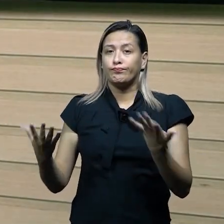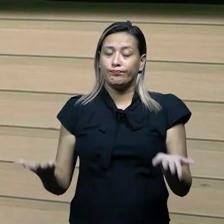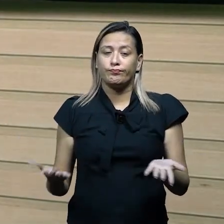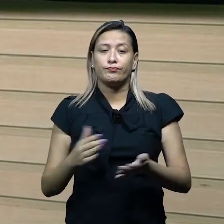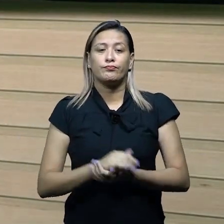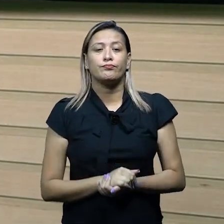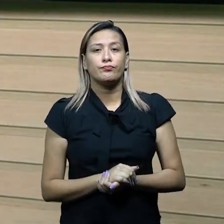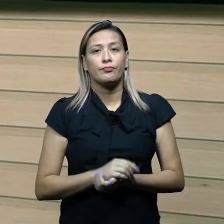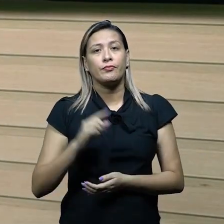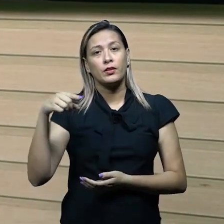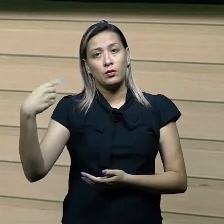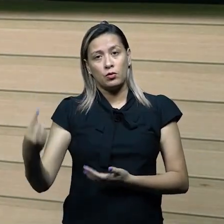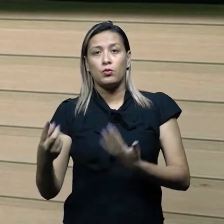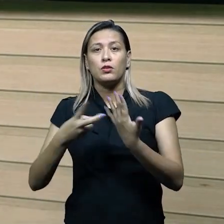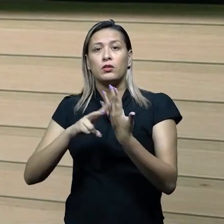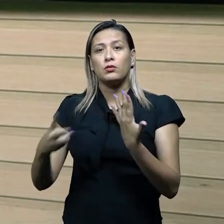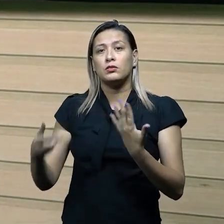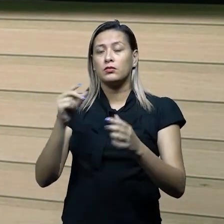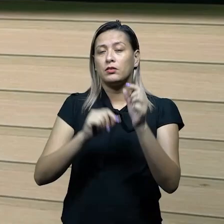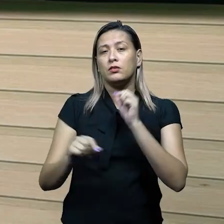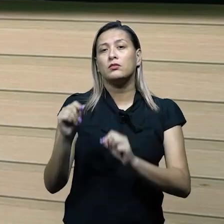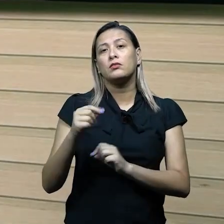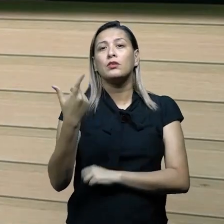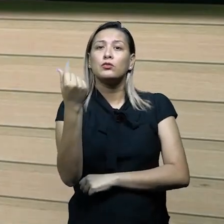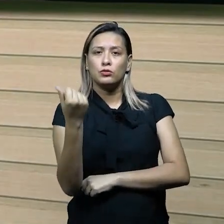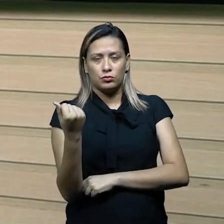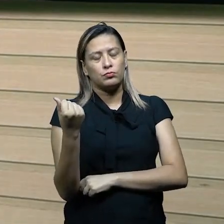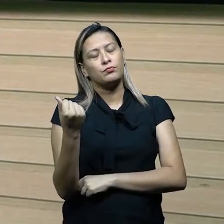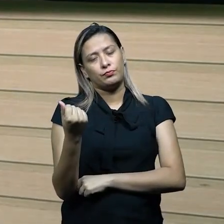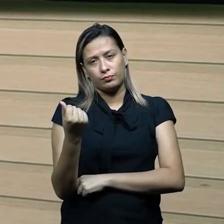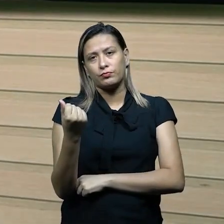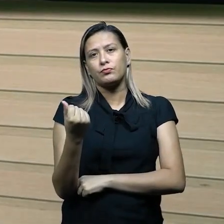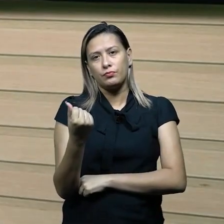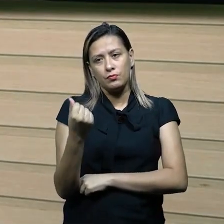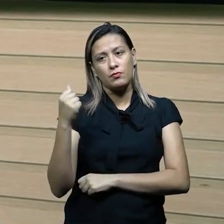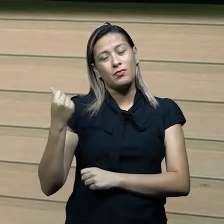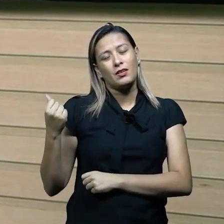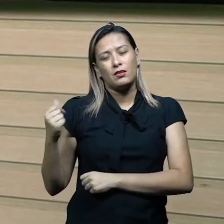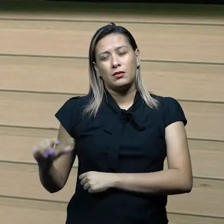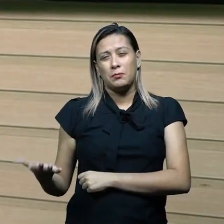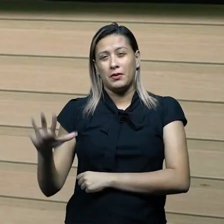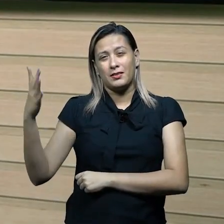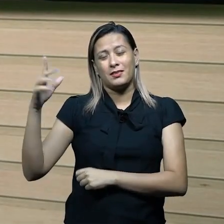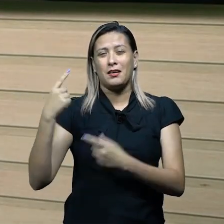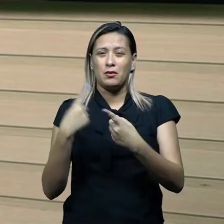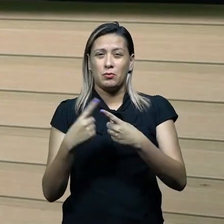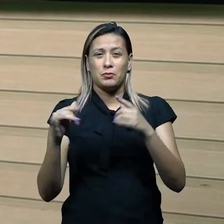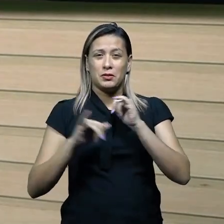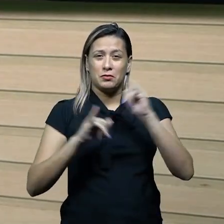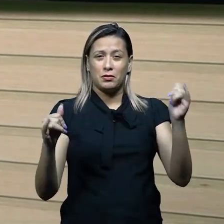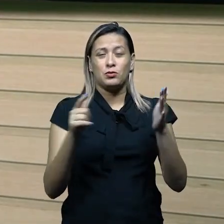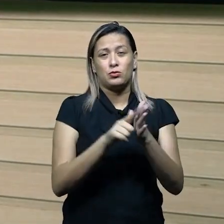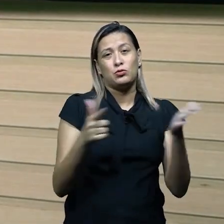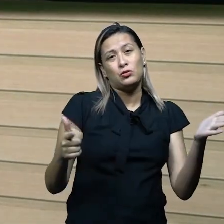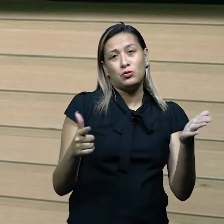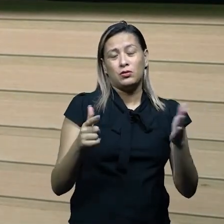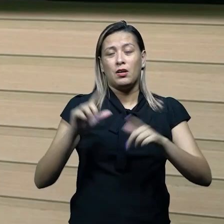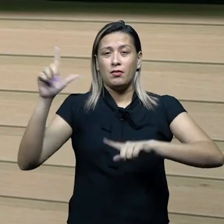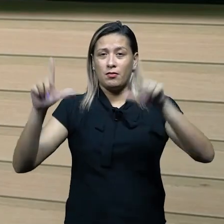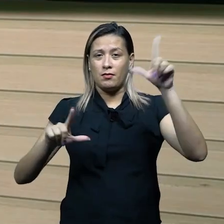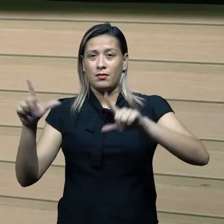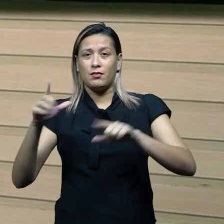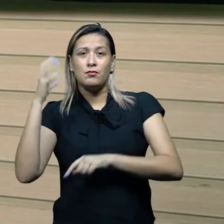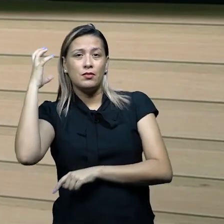desvantagem. Uma outra desvantagem que eu tenho é o custo. É um processo mais caro, porque eu tenho que colocar um anúncio no jornal, na TV,